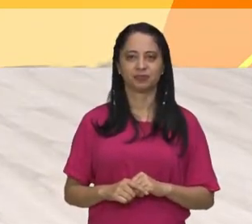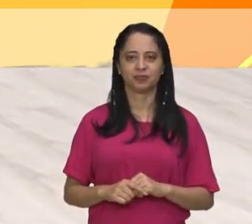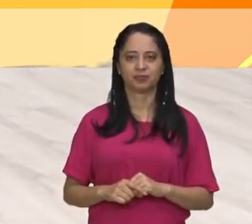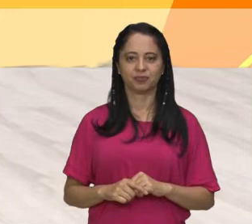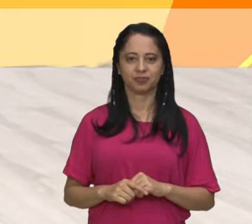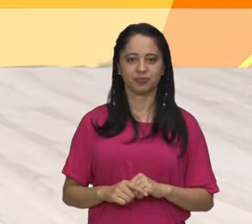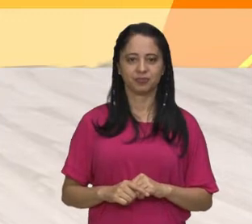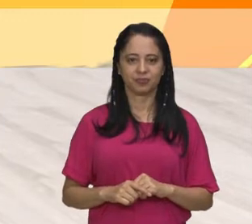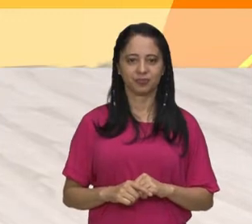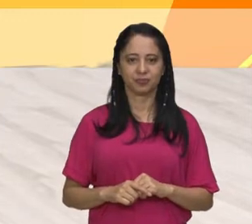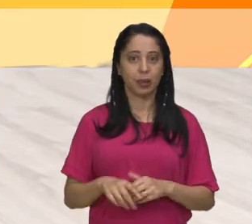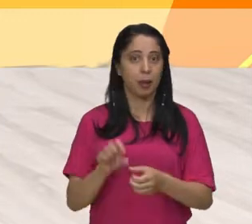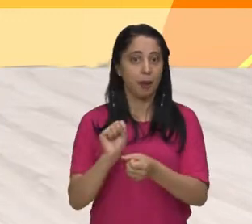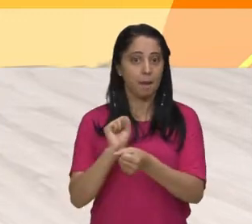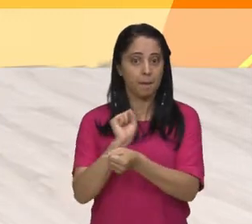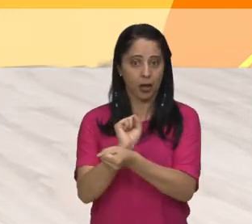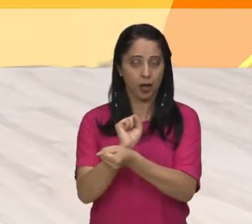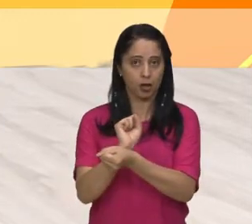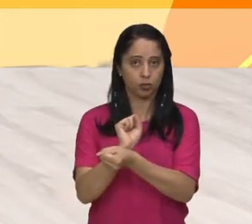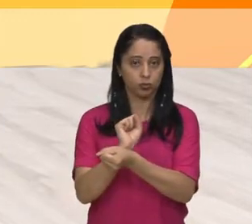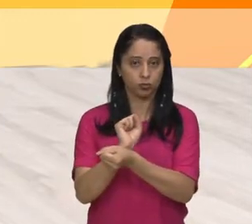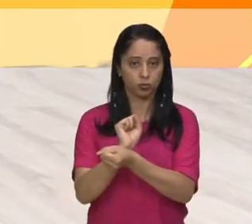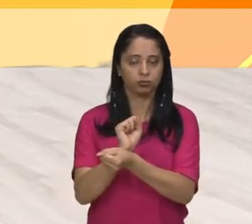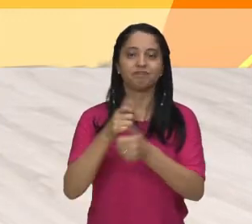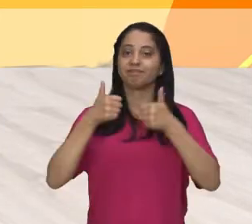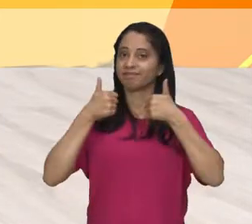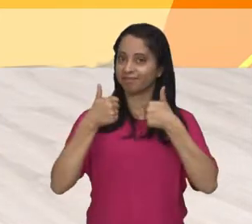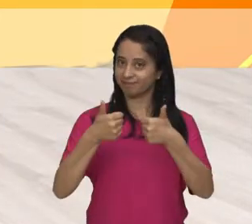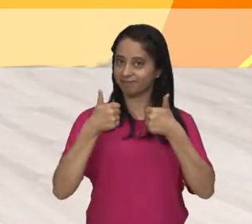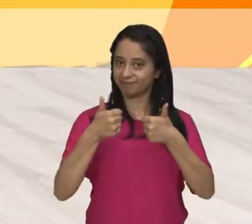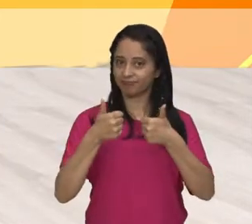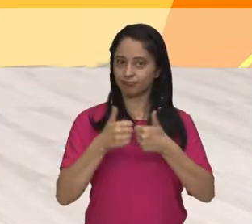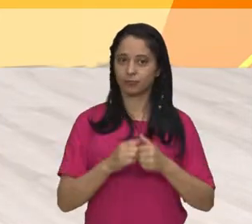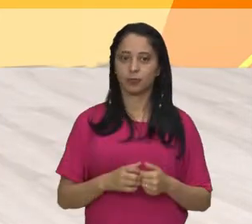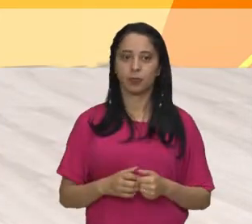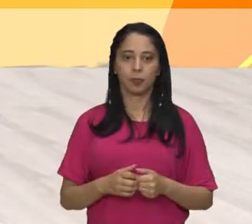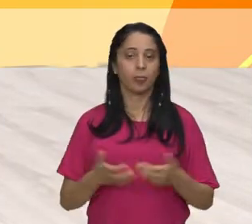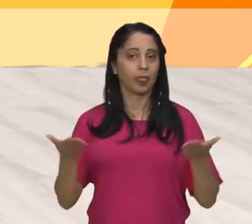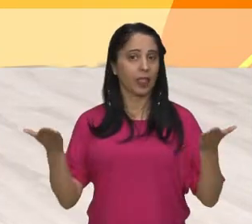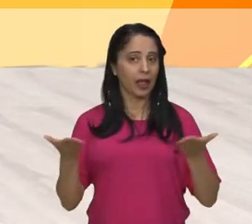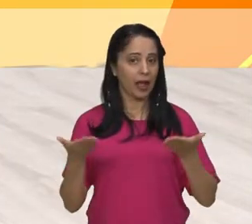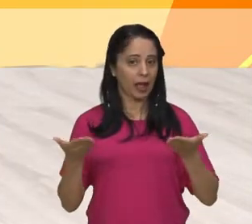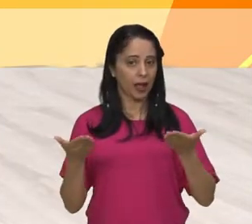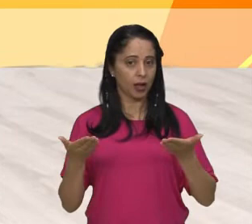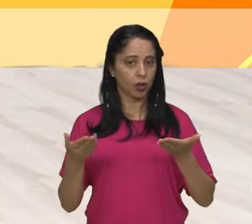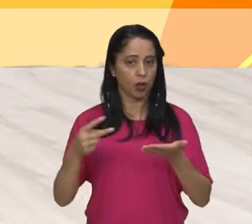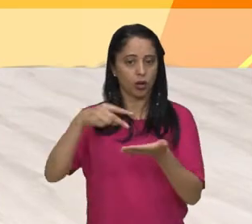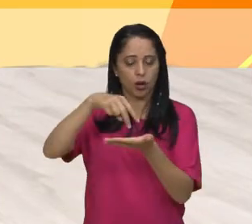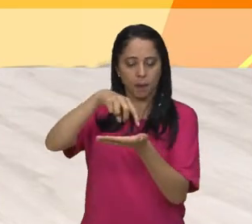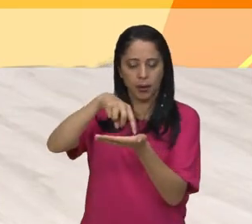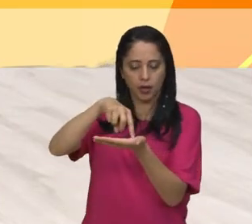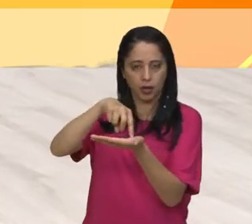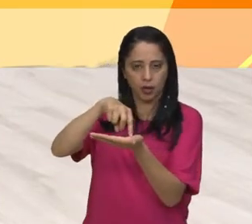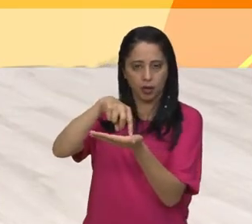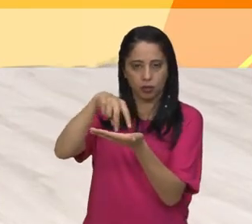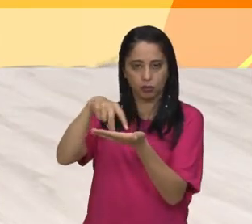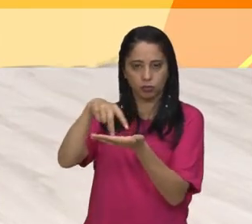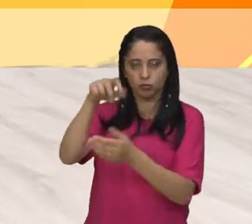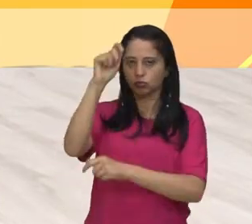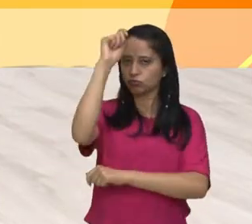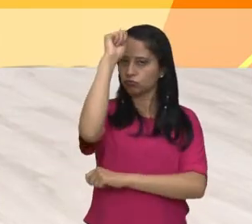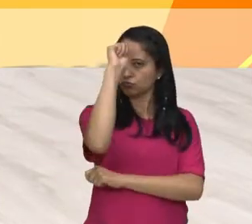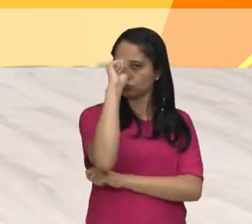e dois, e parou aqui. Muito bom. Então, na nossa coreografia, nós vamos liberar aqui perninha